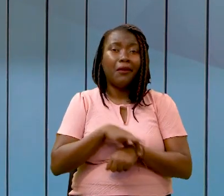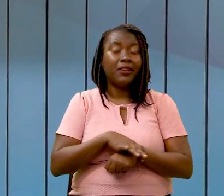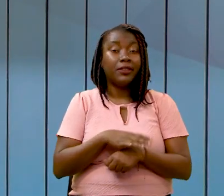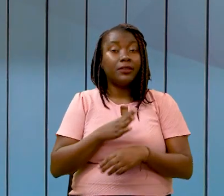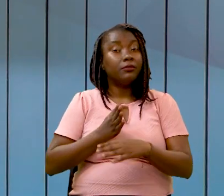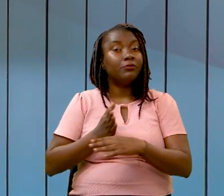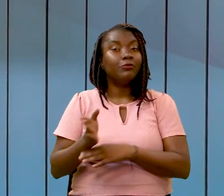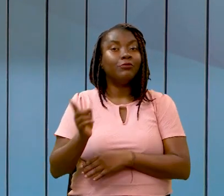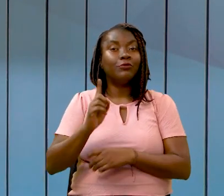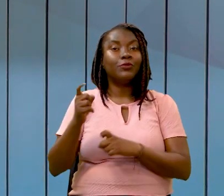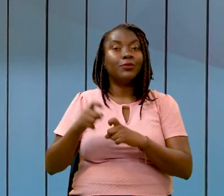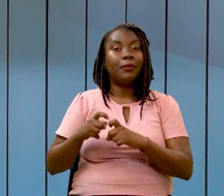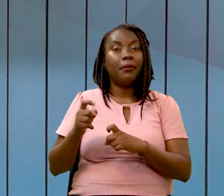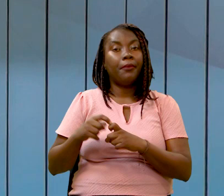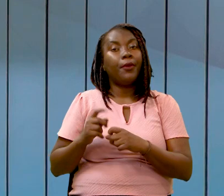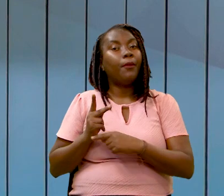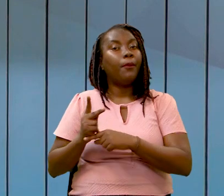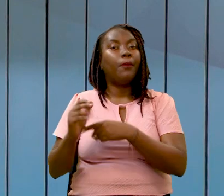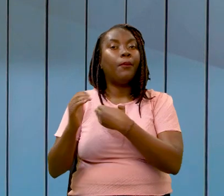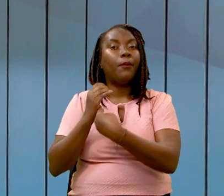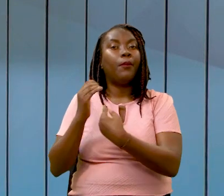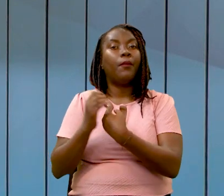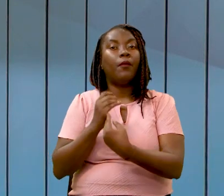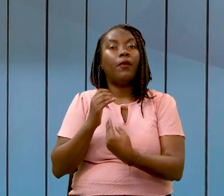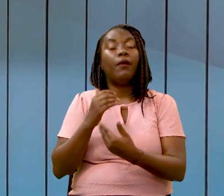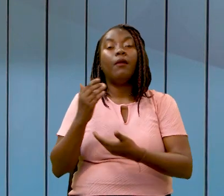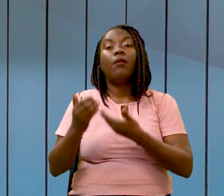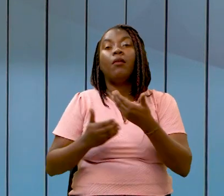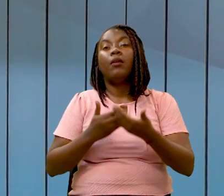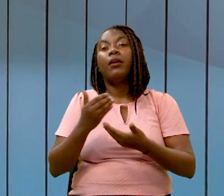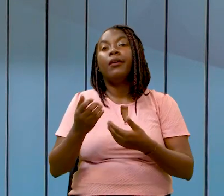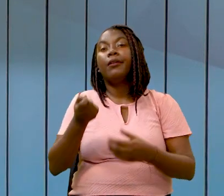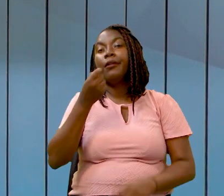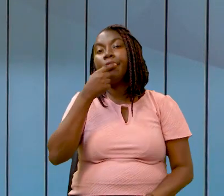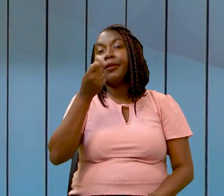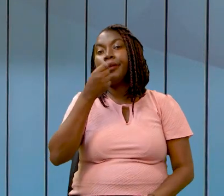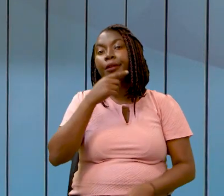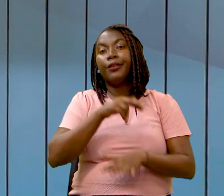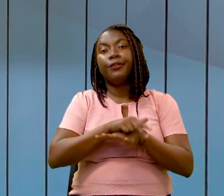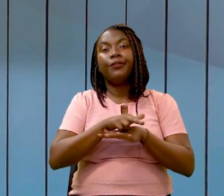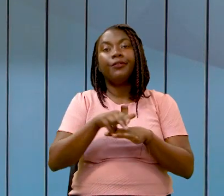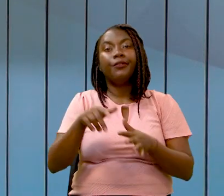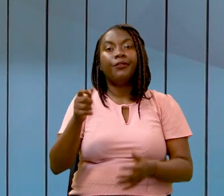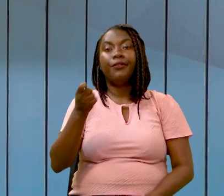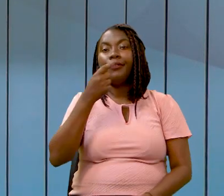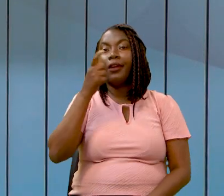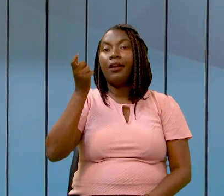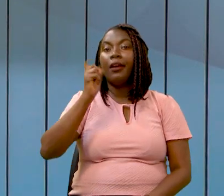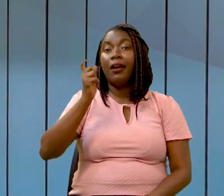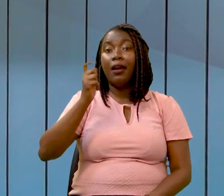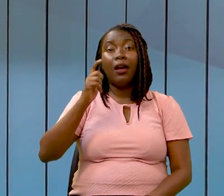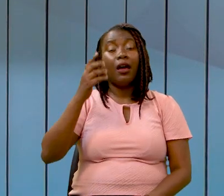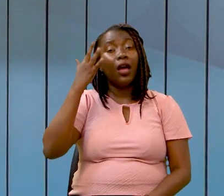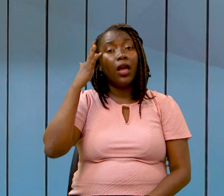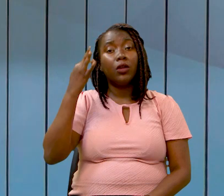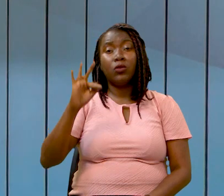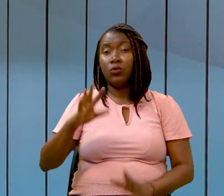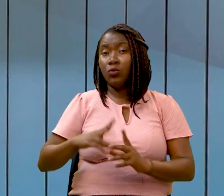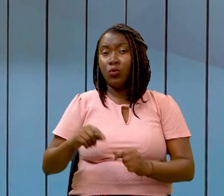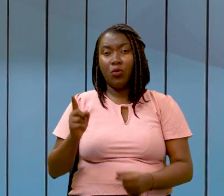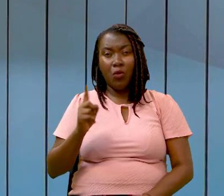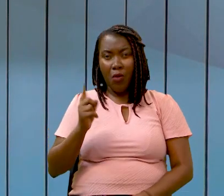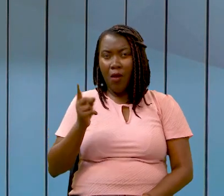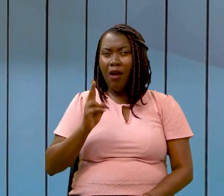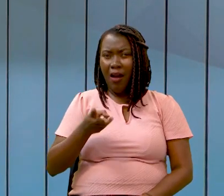muita crise, mas não vai ao médico, não procura uma orientação. E aí fica tomando diversos analgésicos e a dor